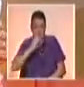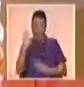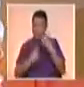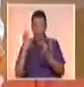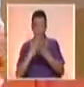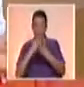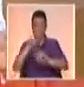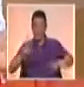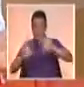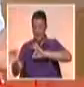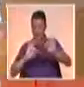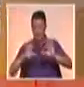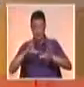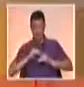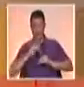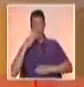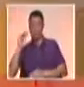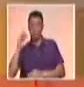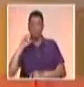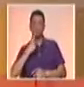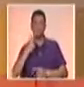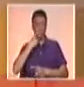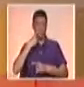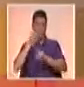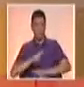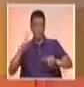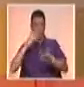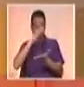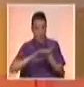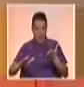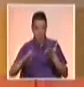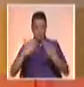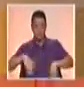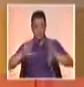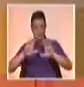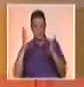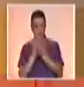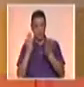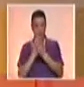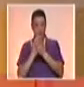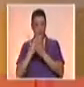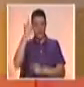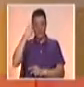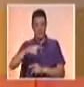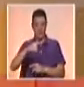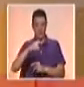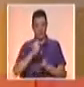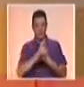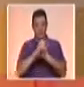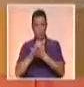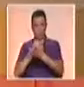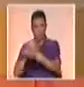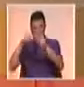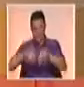Sim. Certo? Não tem meios, para nem tem conhecimentos. Aliás, mesmo nas escolas que têm esses meios, e eu estou a